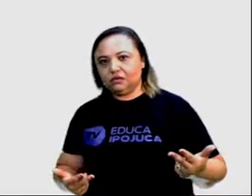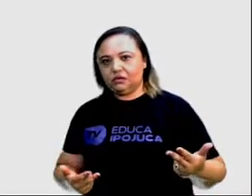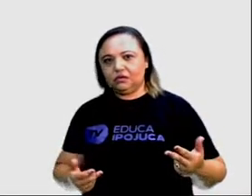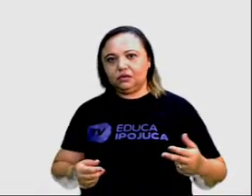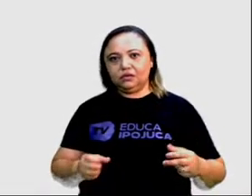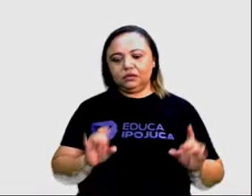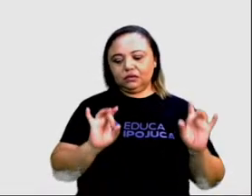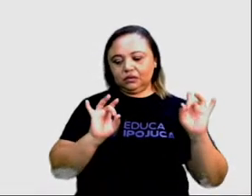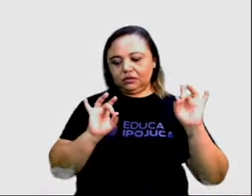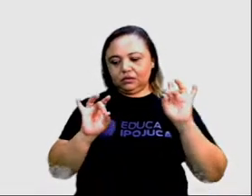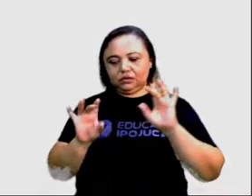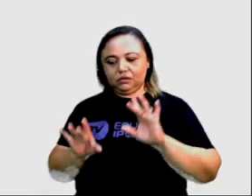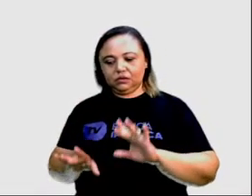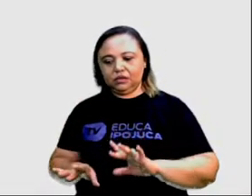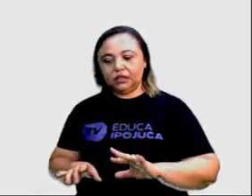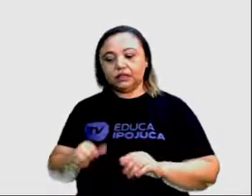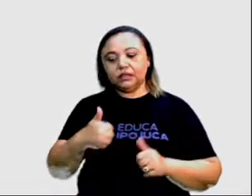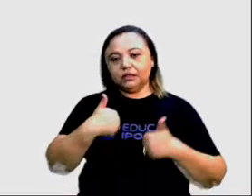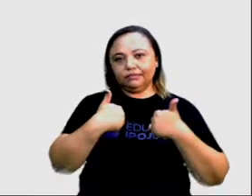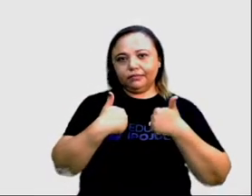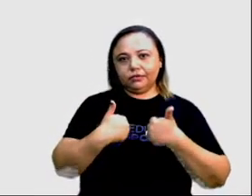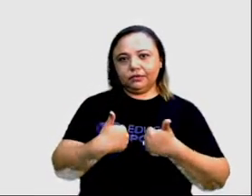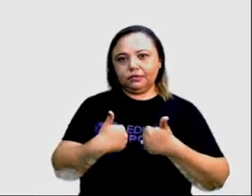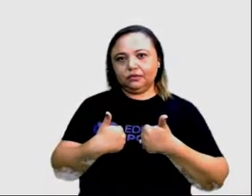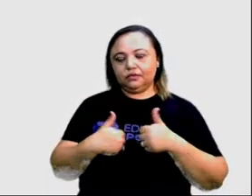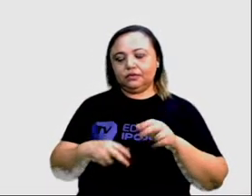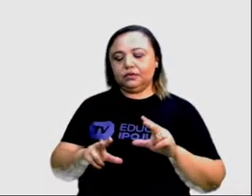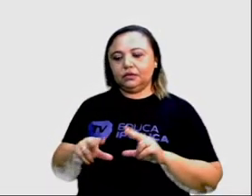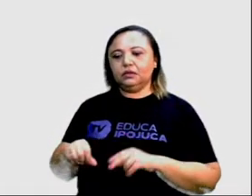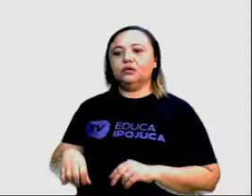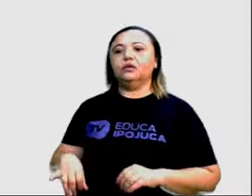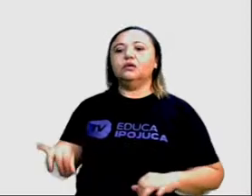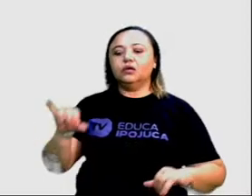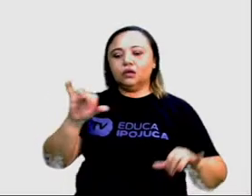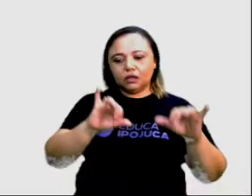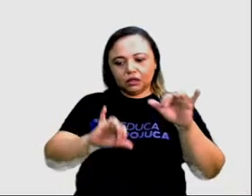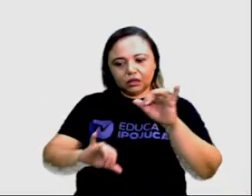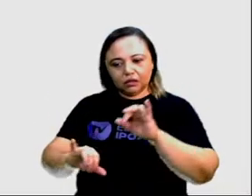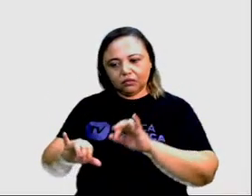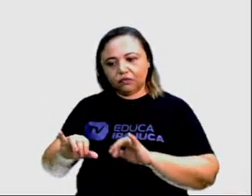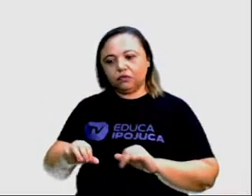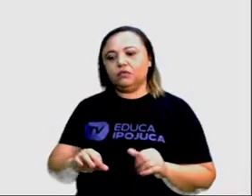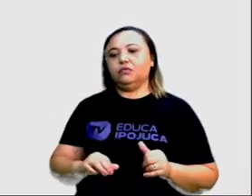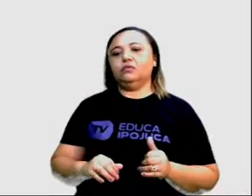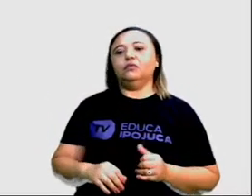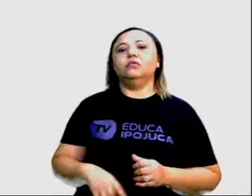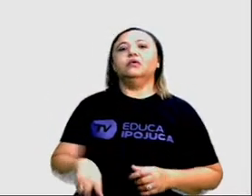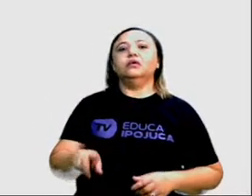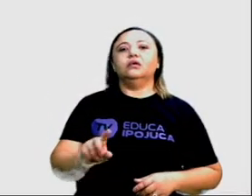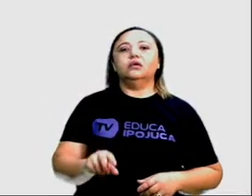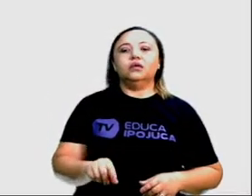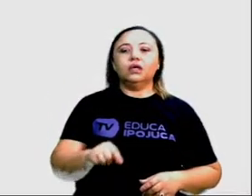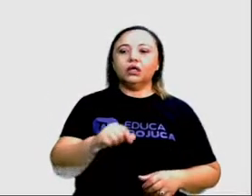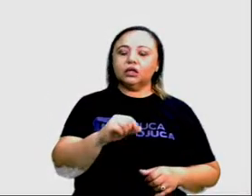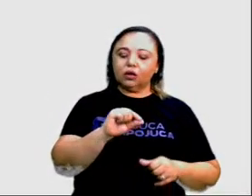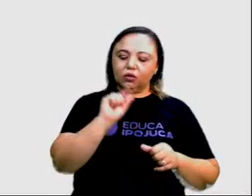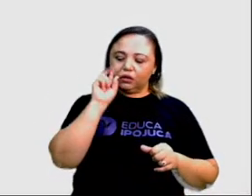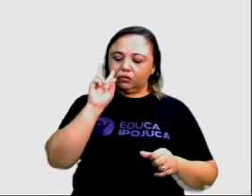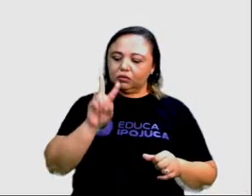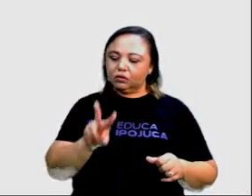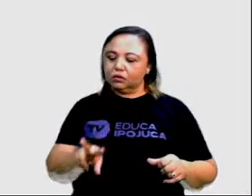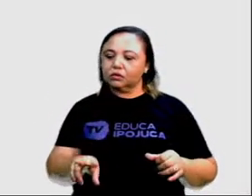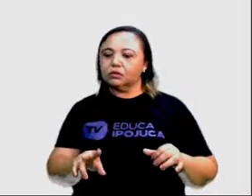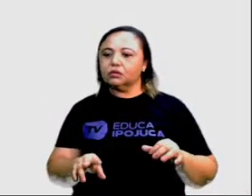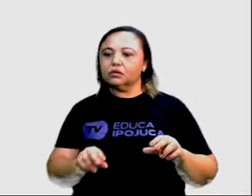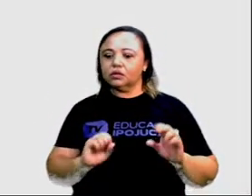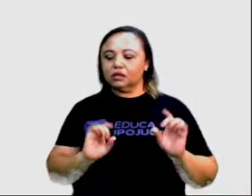com mudanças em seu estado físico, químico e também biológico, de modo a atribuir característica àquele resíduo